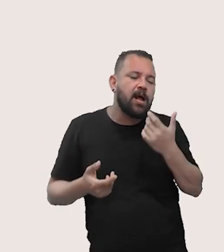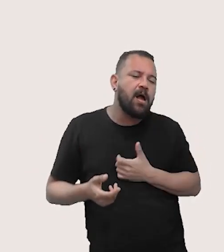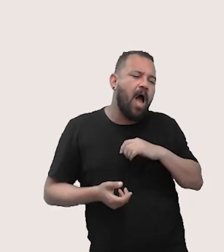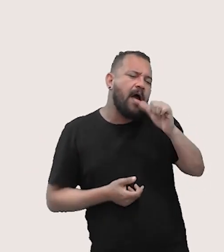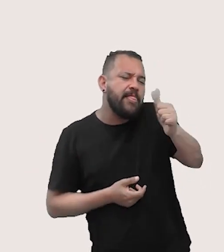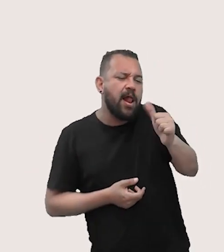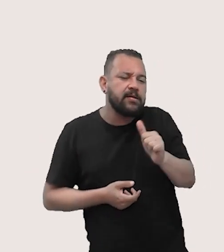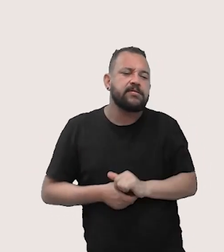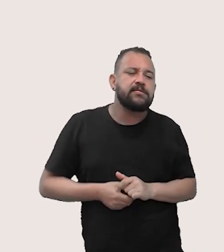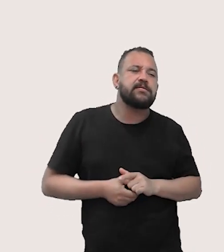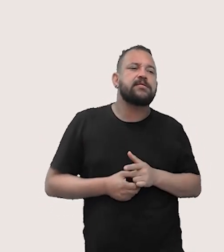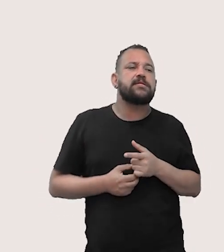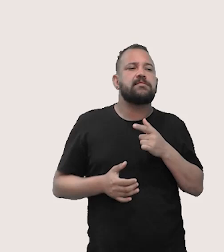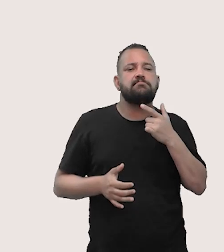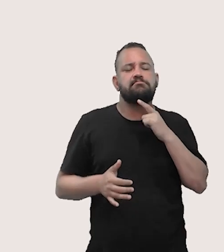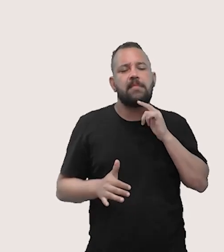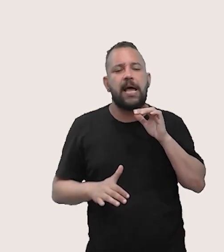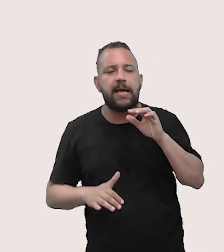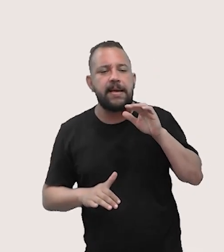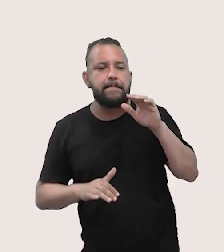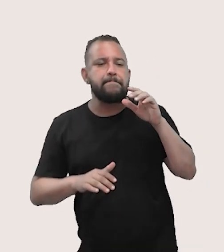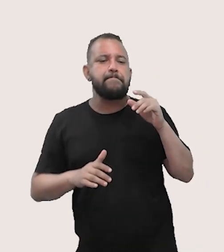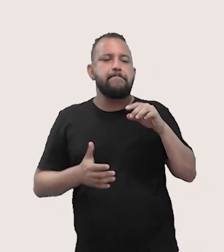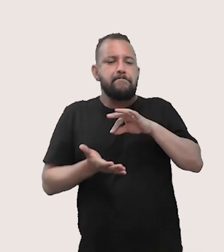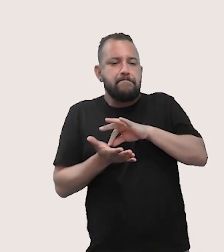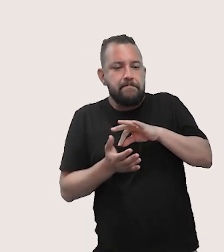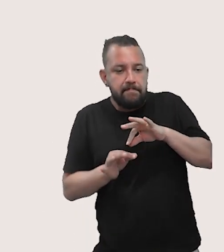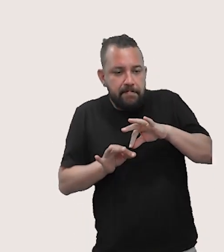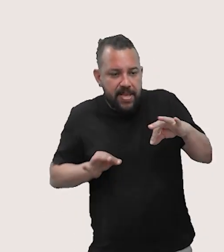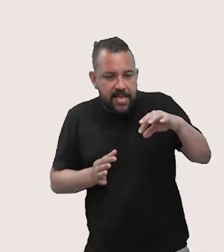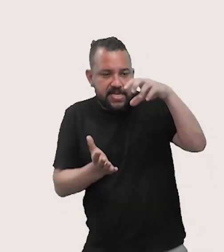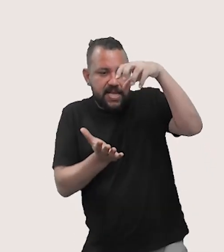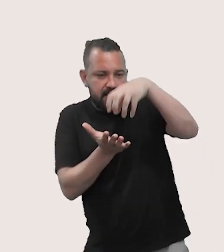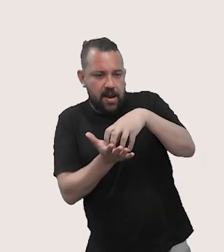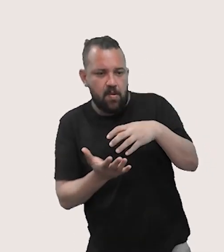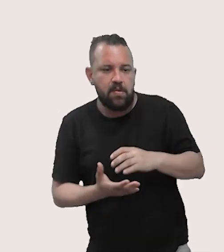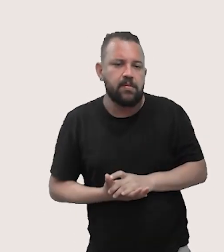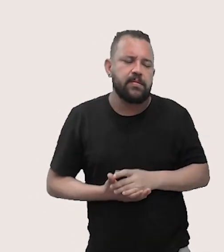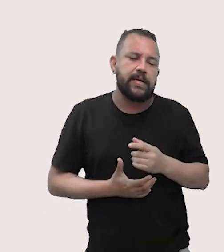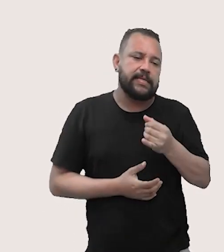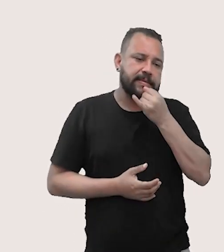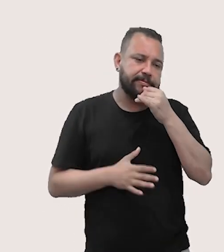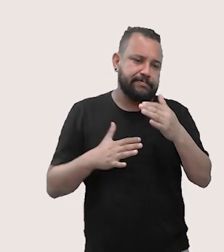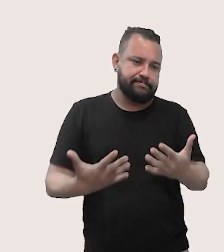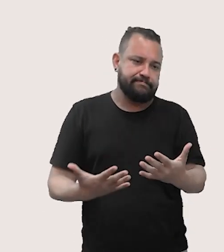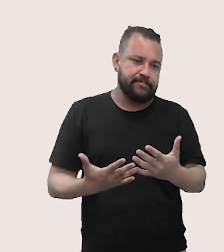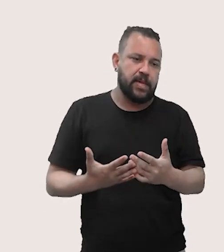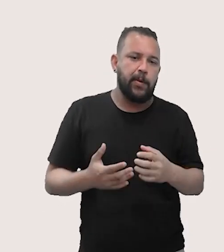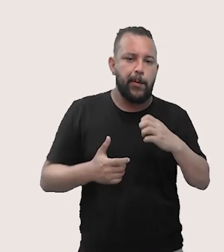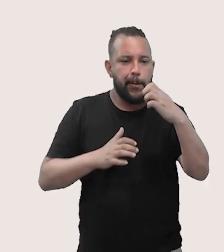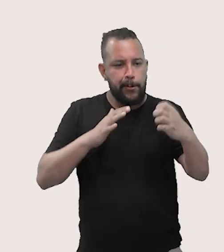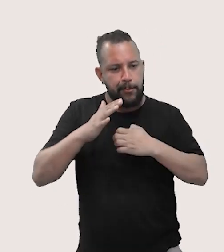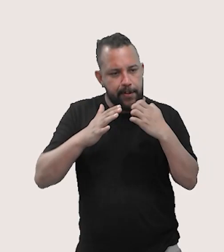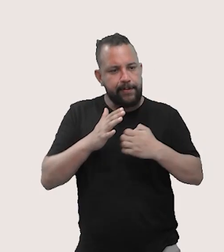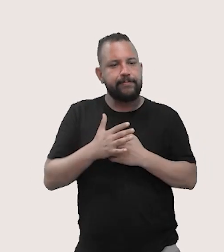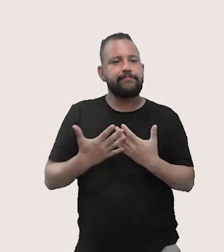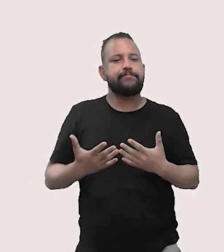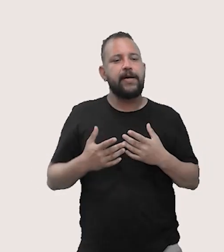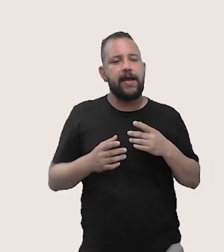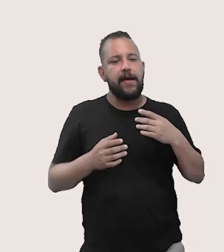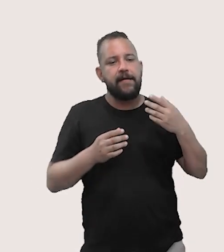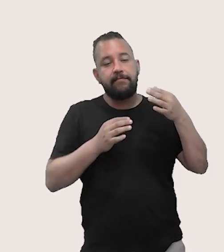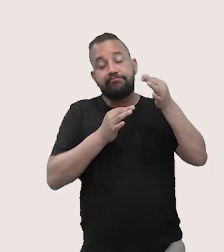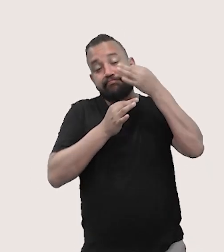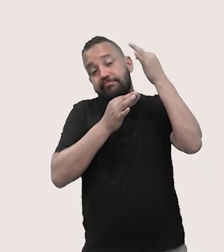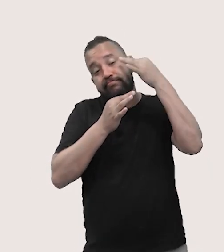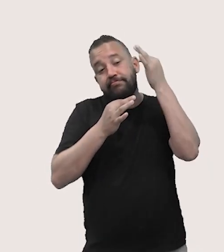tendências, essas medidas de tendência central, tá certo? Por exemplo, uma empresa do setor de cosmético pretende